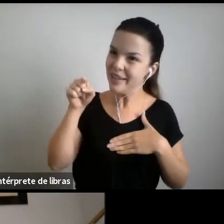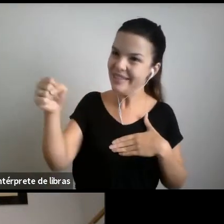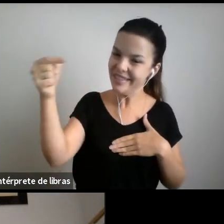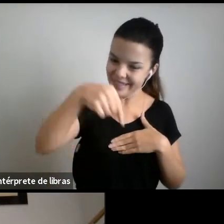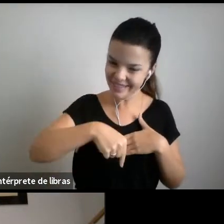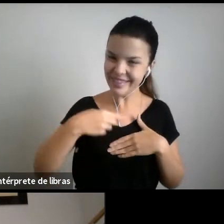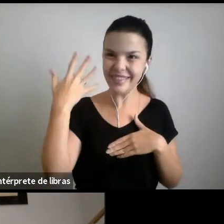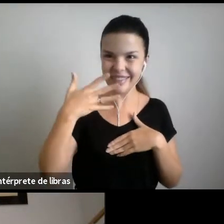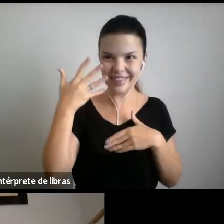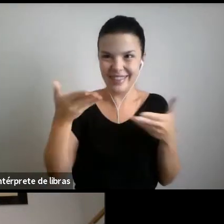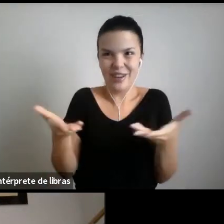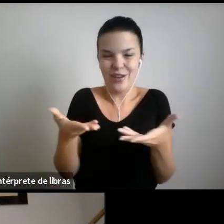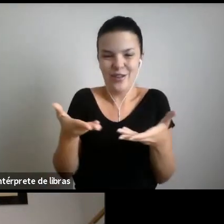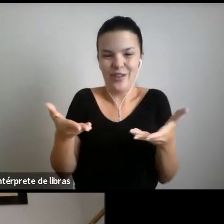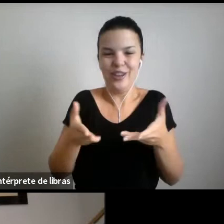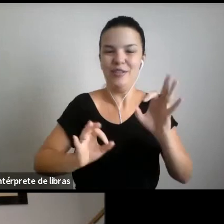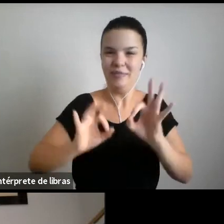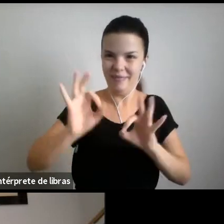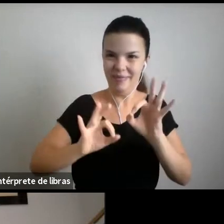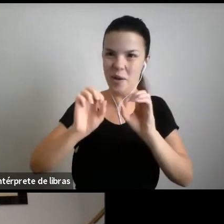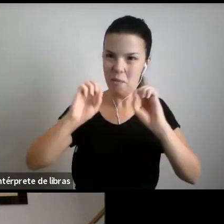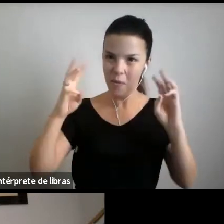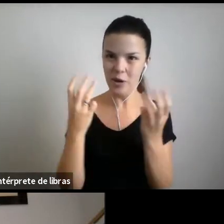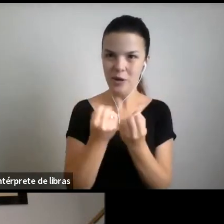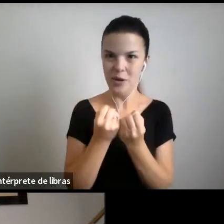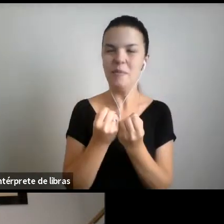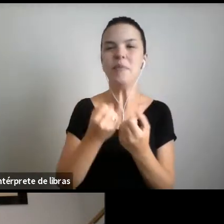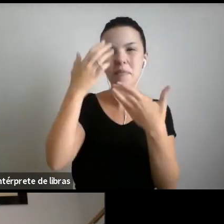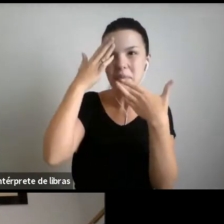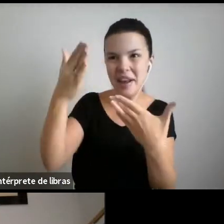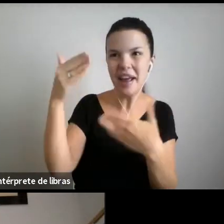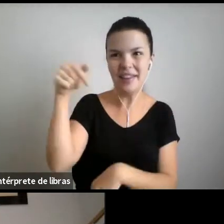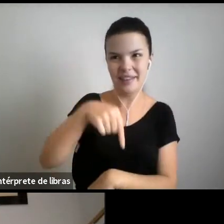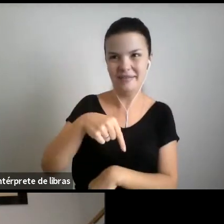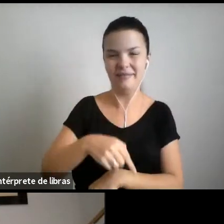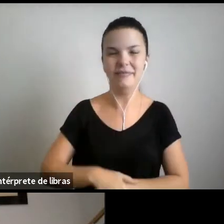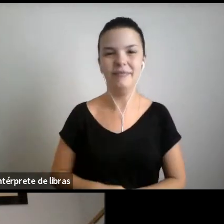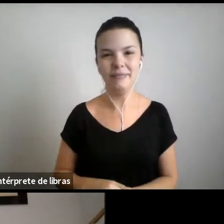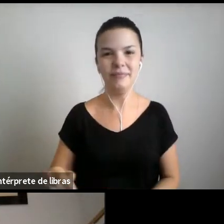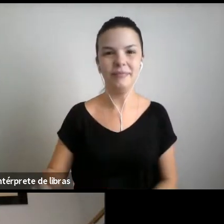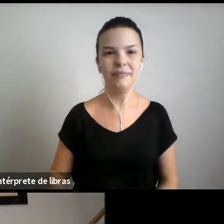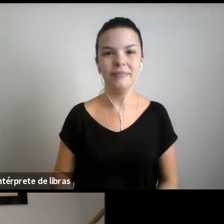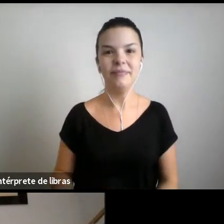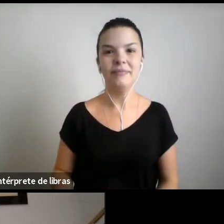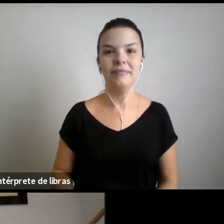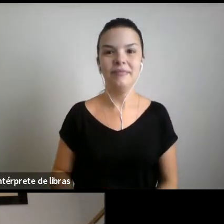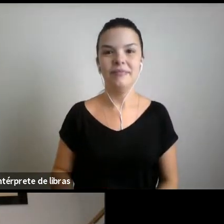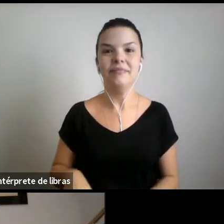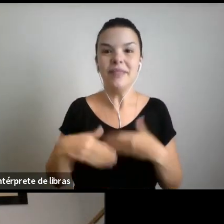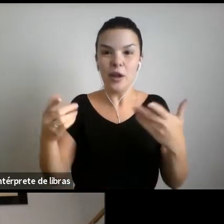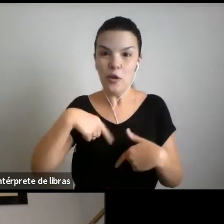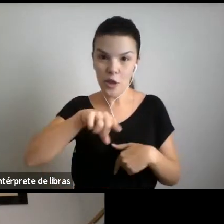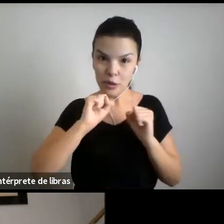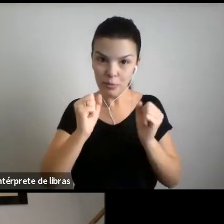sua participação nesse workshop. Muito obrigada. Então, podemos